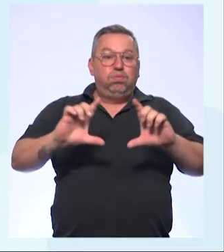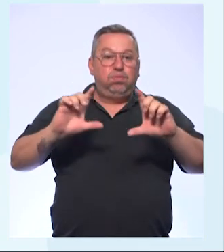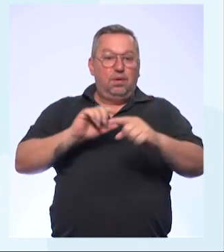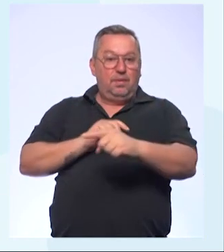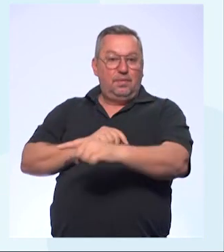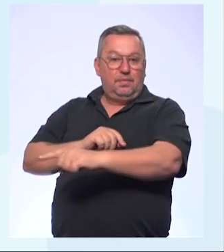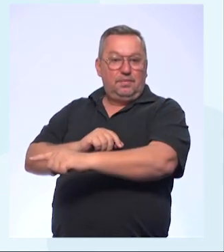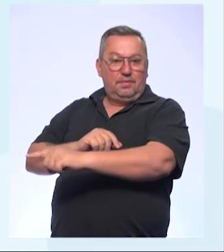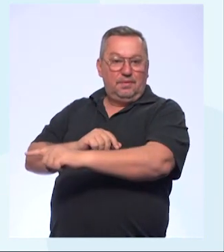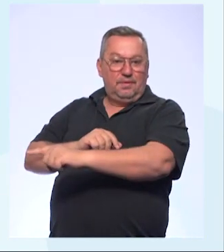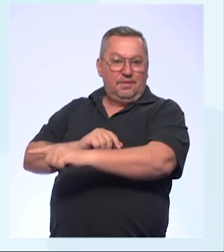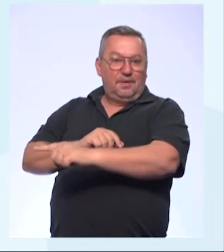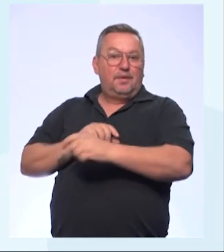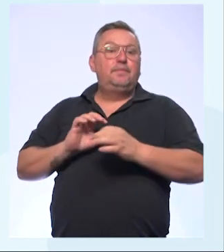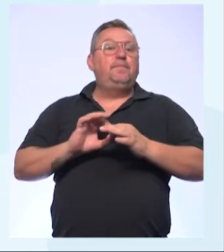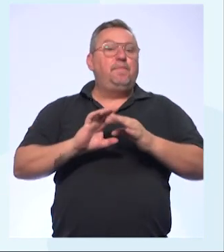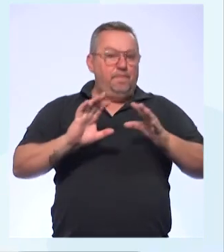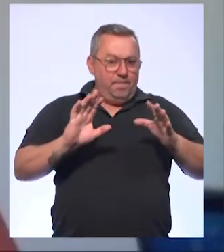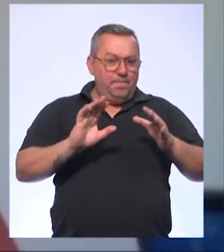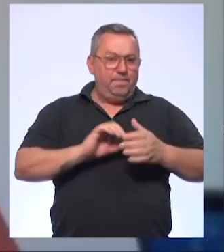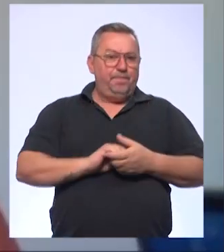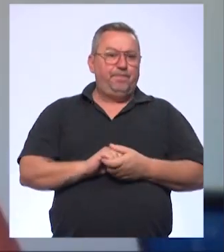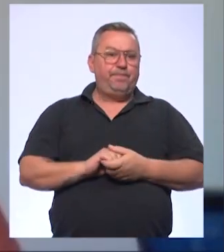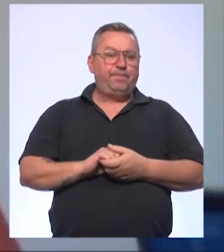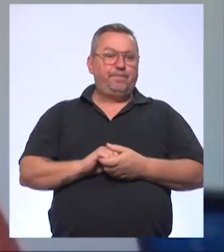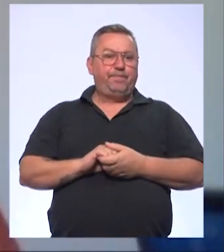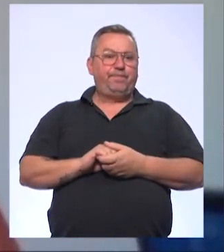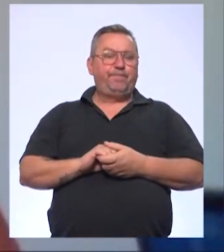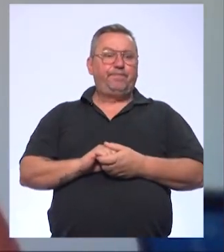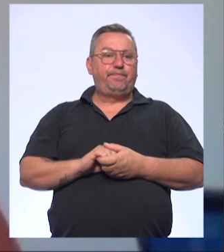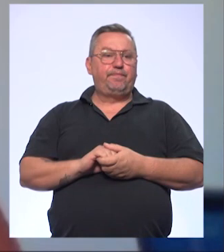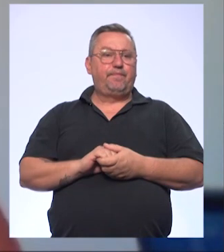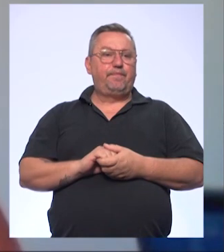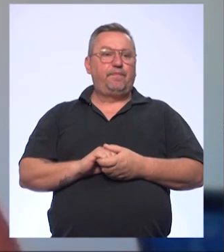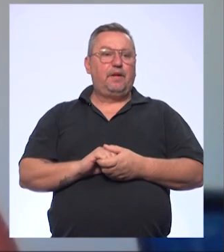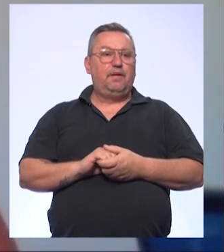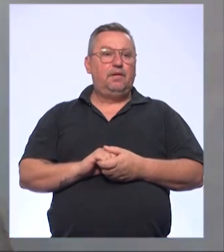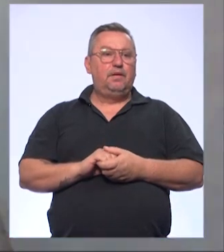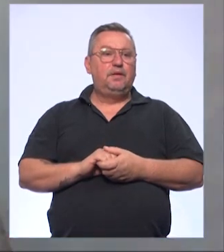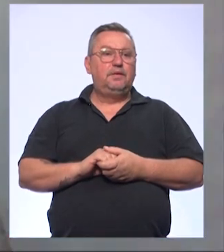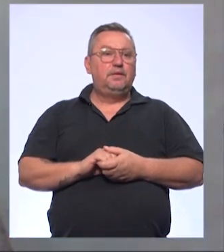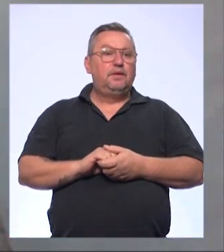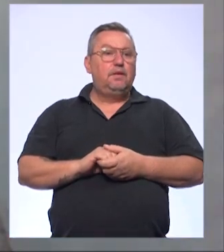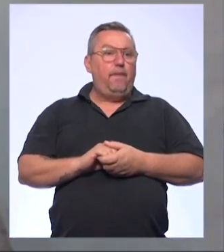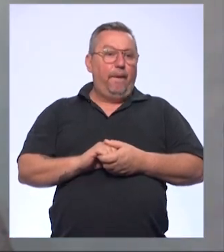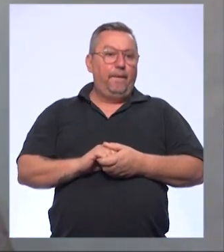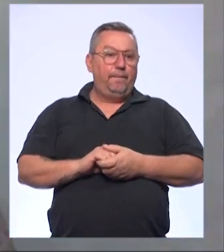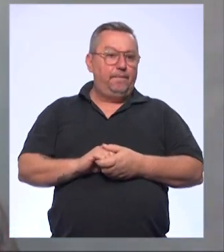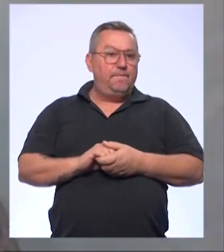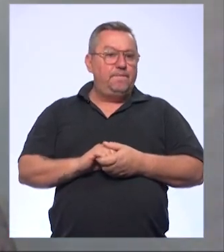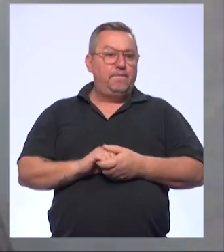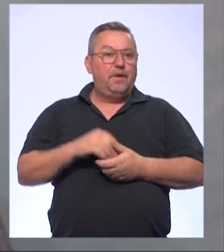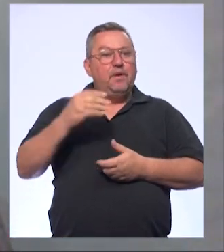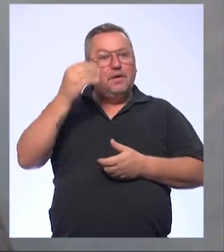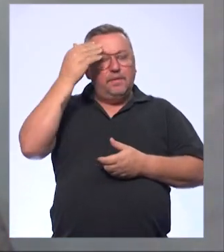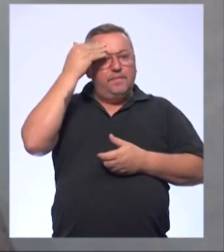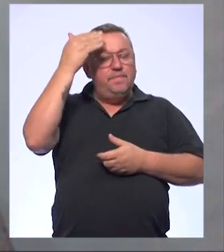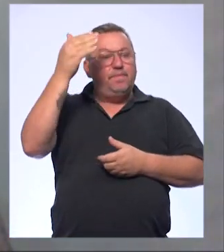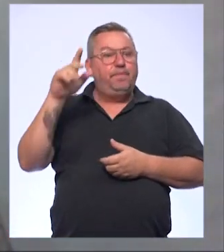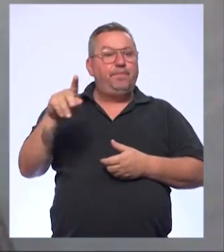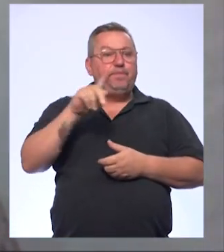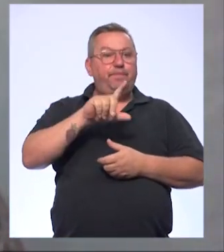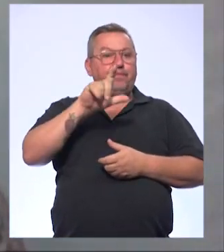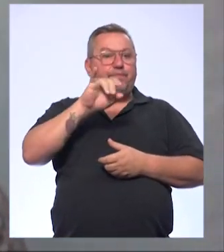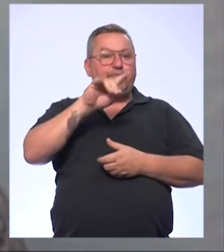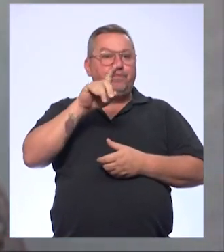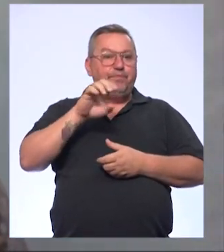aparece na tela para vocês. Vamos lá, professora Janaína? Vamos lá, então. Muito obrigada, professora